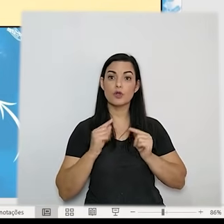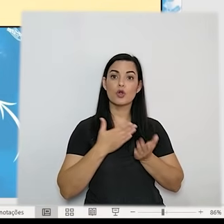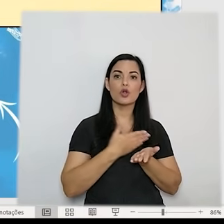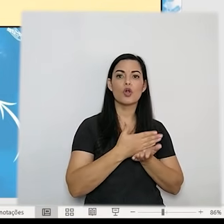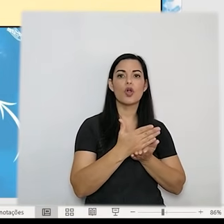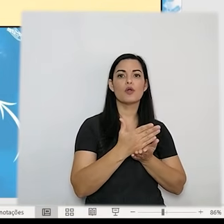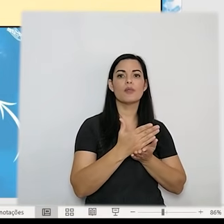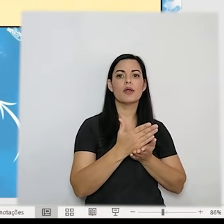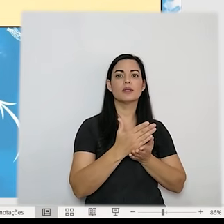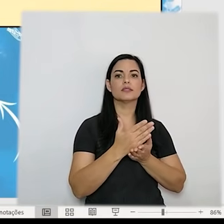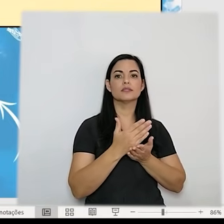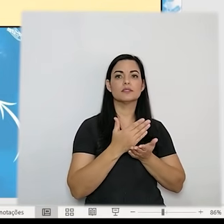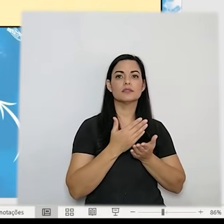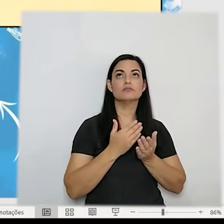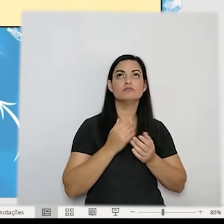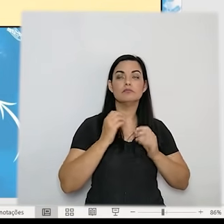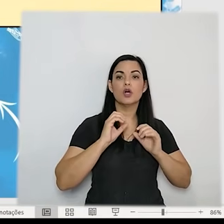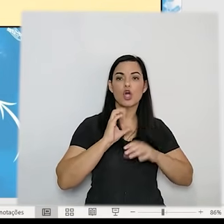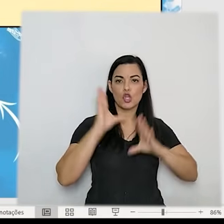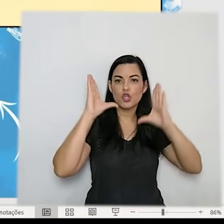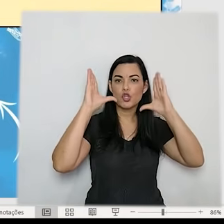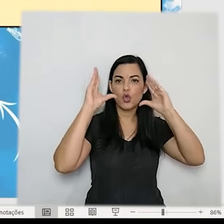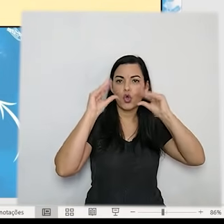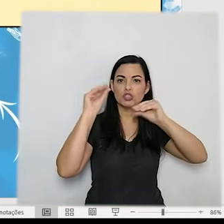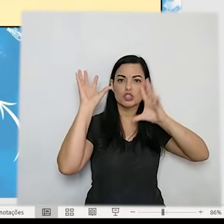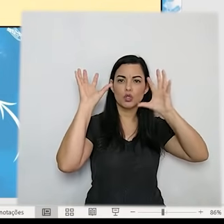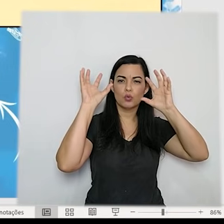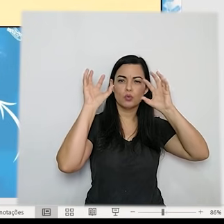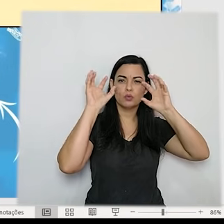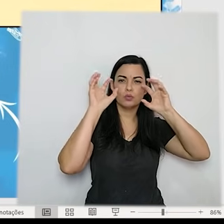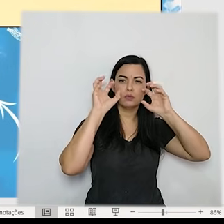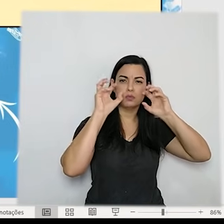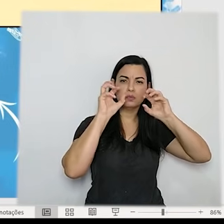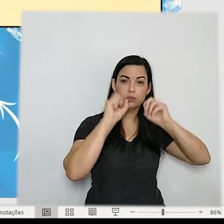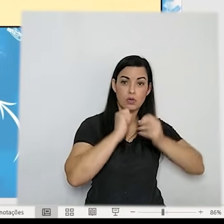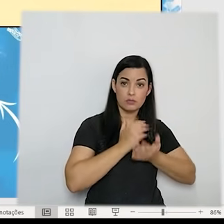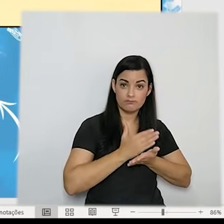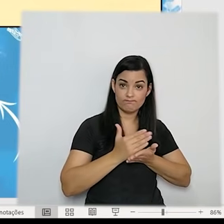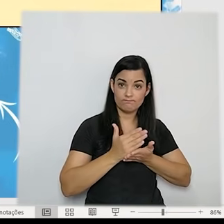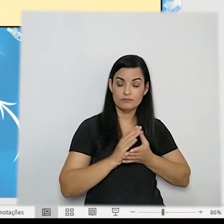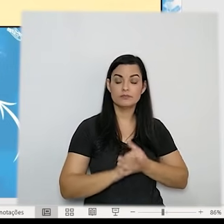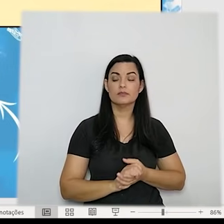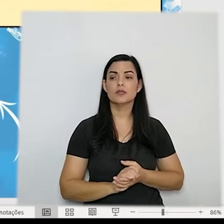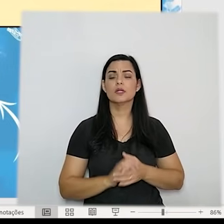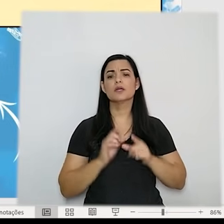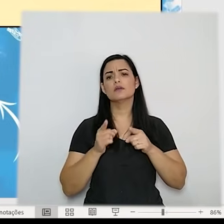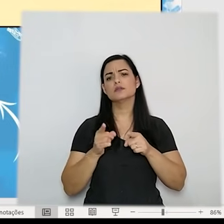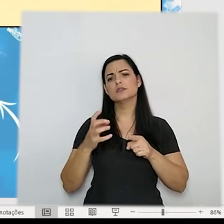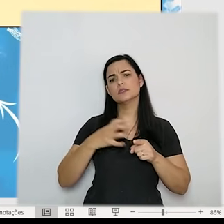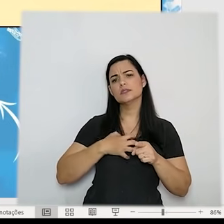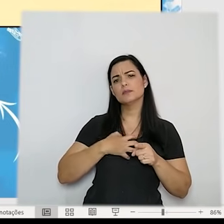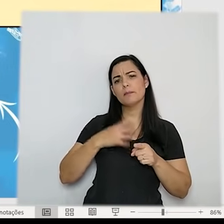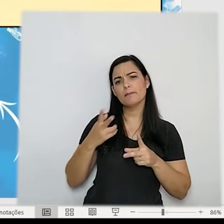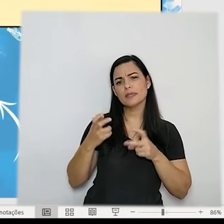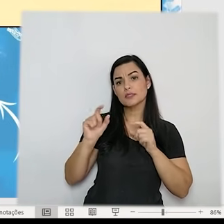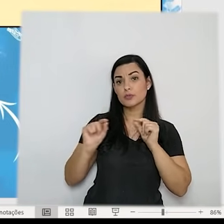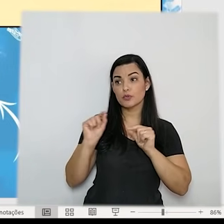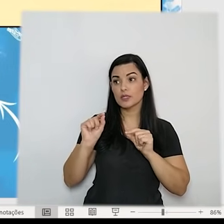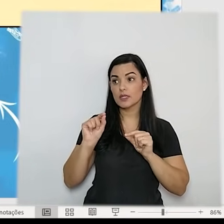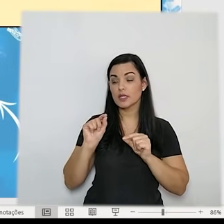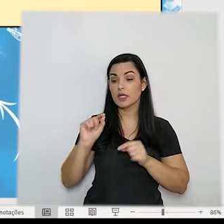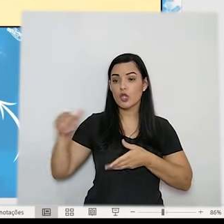surgir. Vocês já acham que quando ele estava o quê? Faminto no meio do